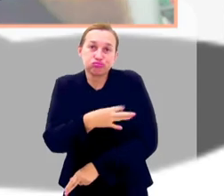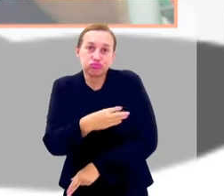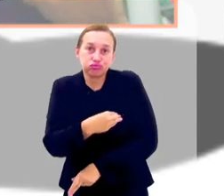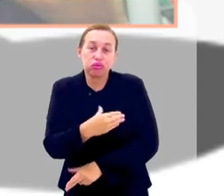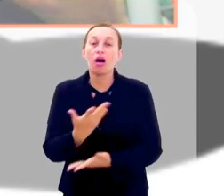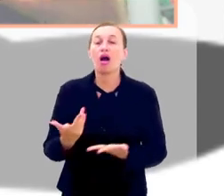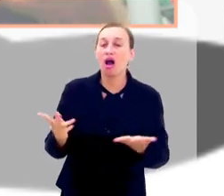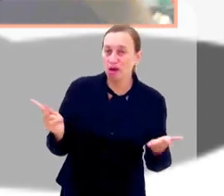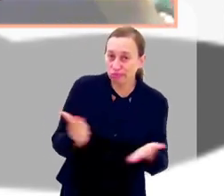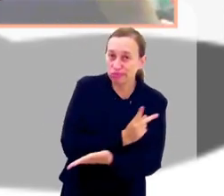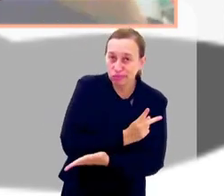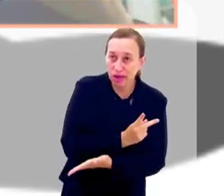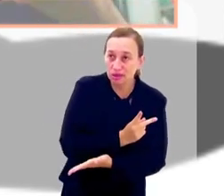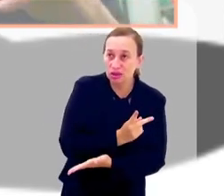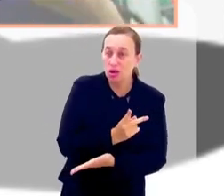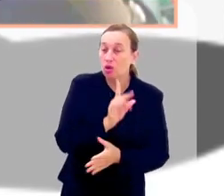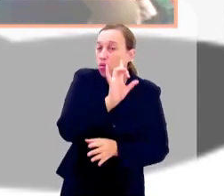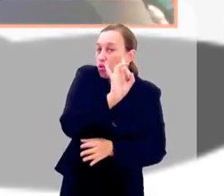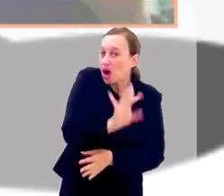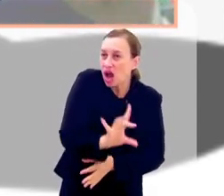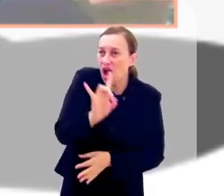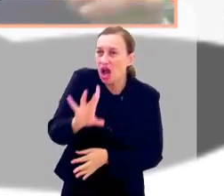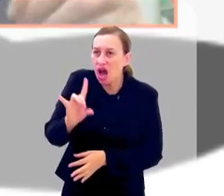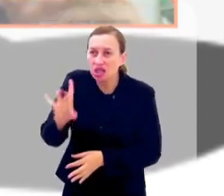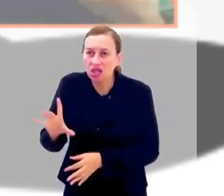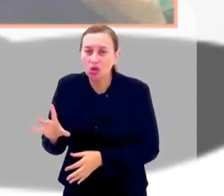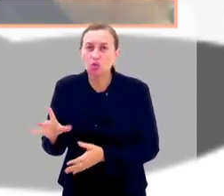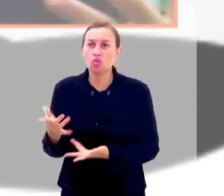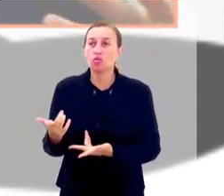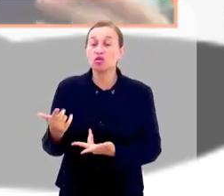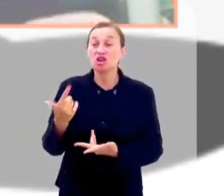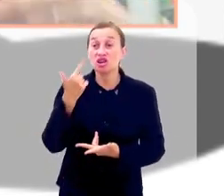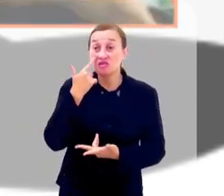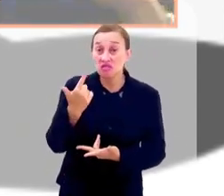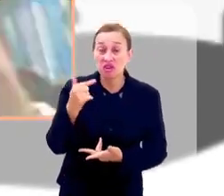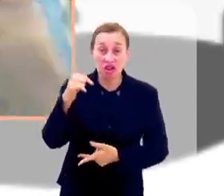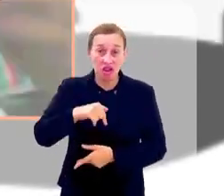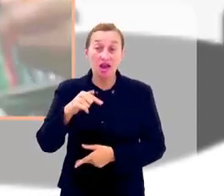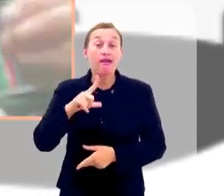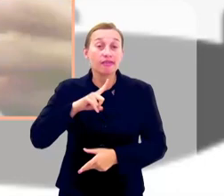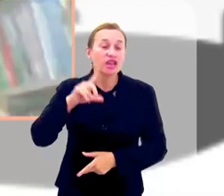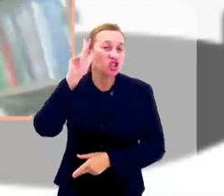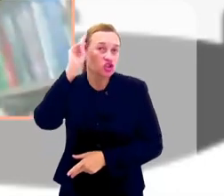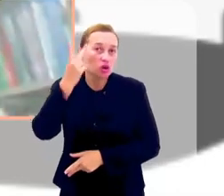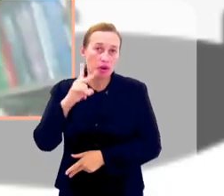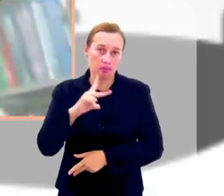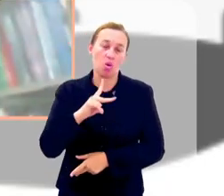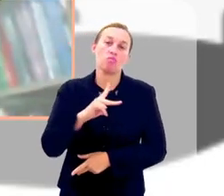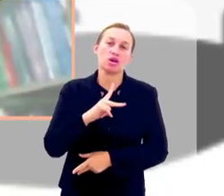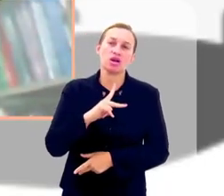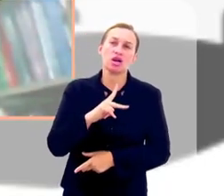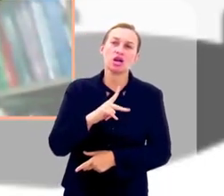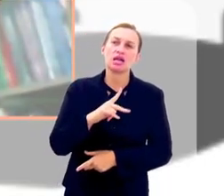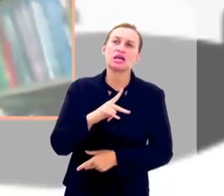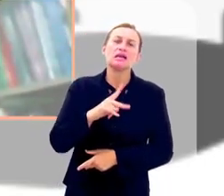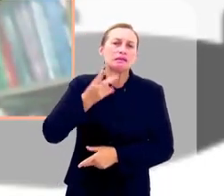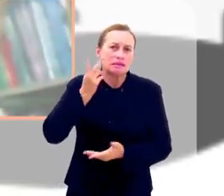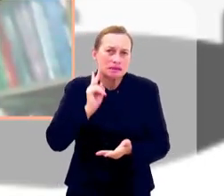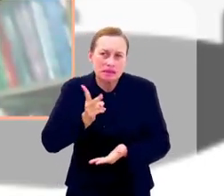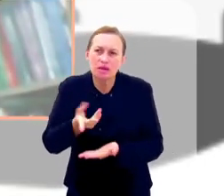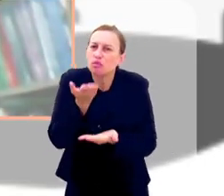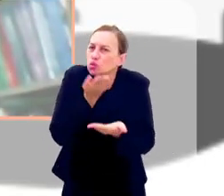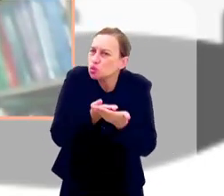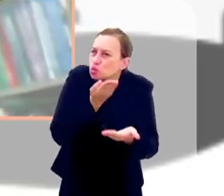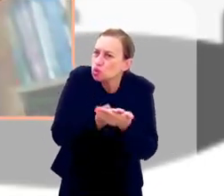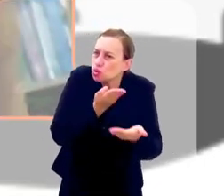Então, é lógico, isso acontece, como cada um que nos escuta aqui tem a sua história. Eu sempre